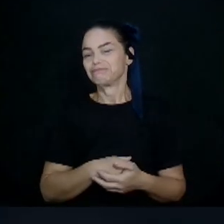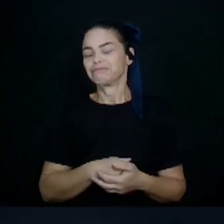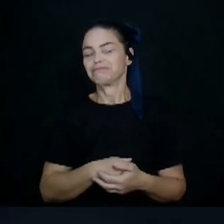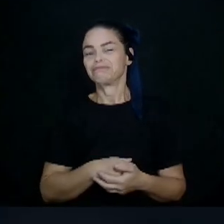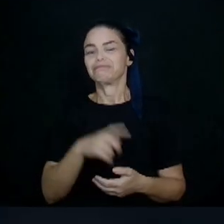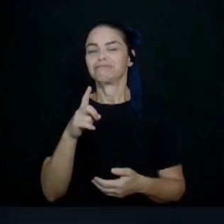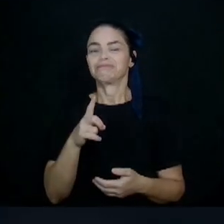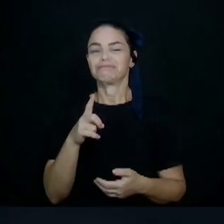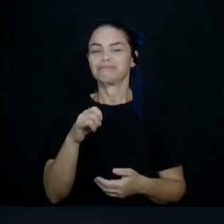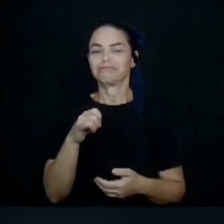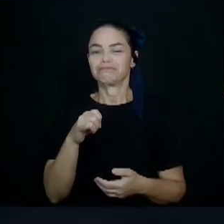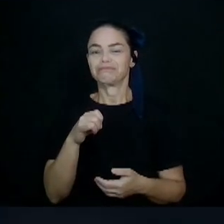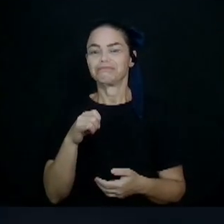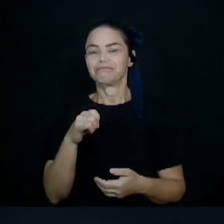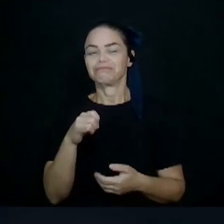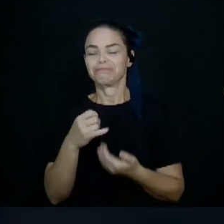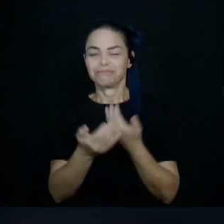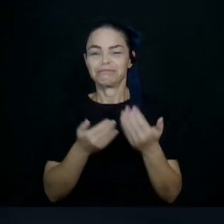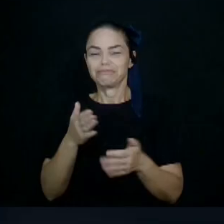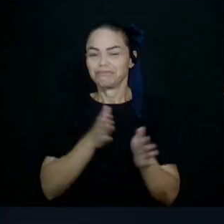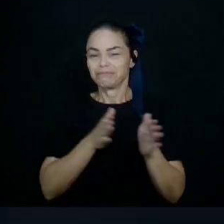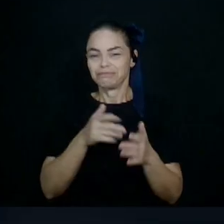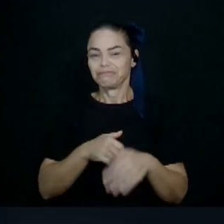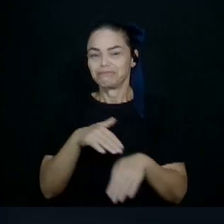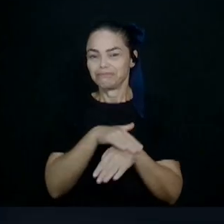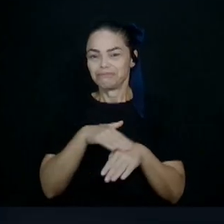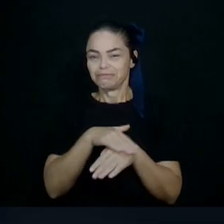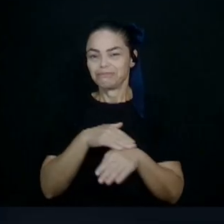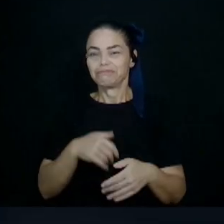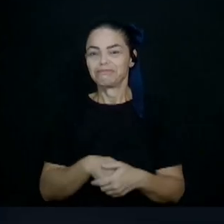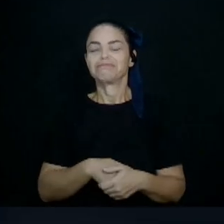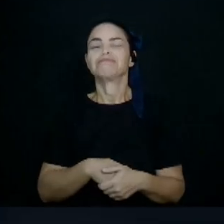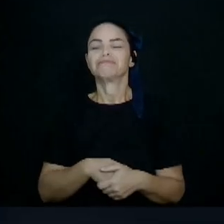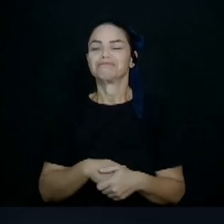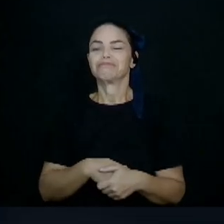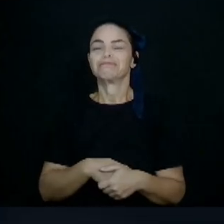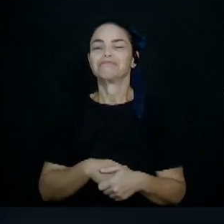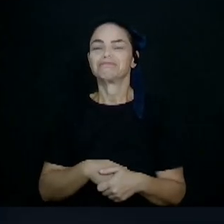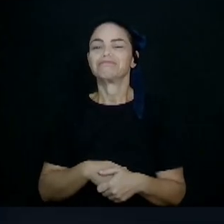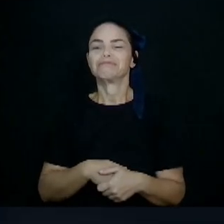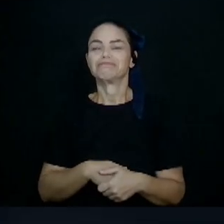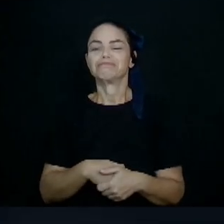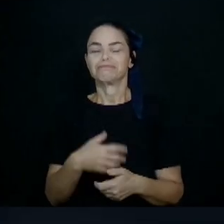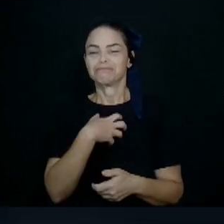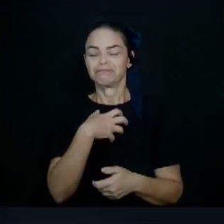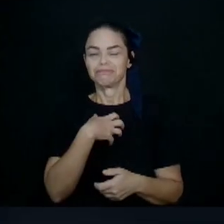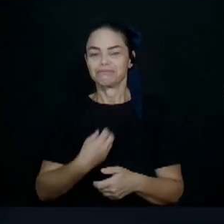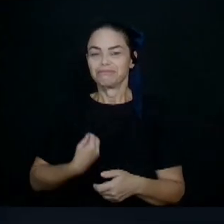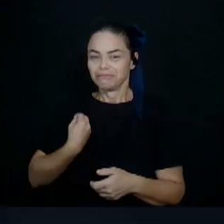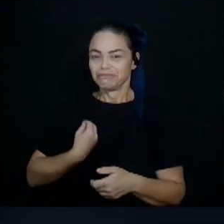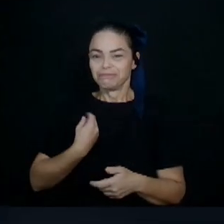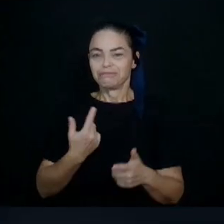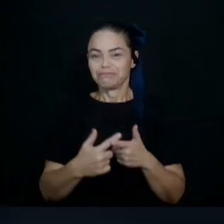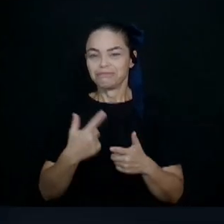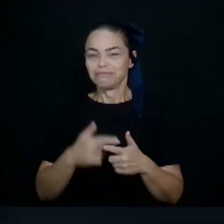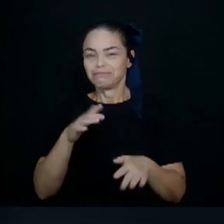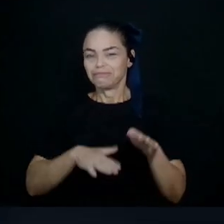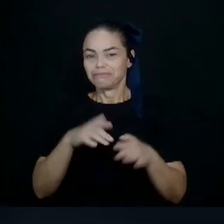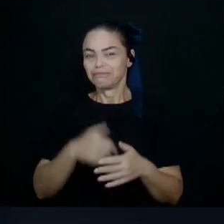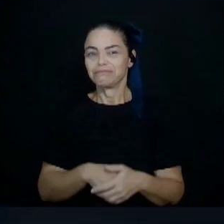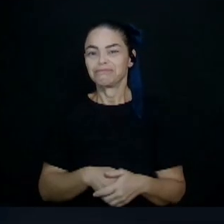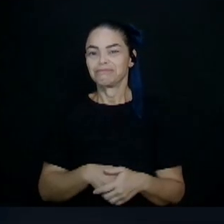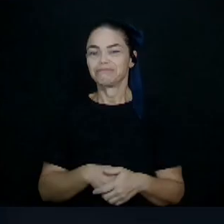diante desse momento que nós estamos falando e do jeito que ela vive? Porque, às vezes, a gente pode acender